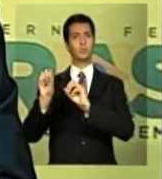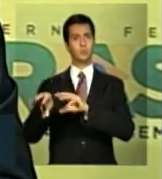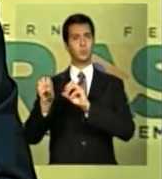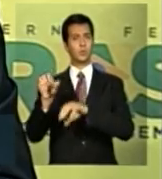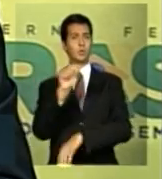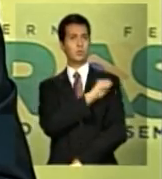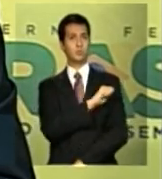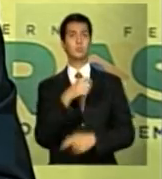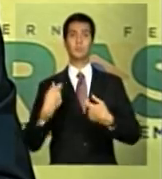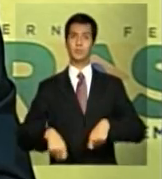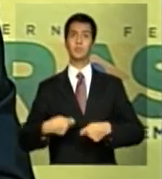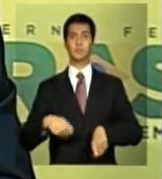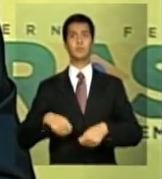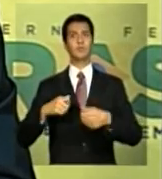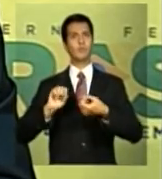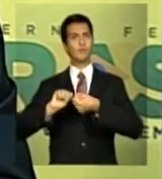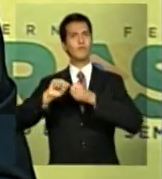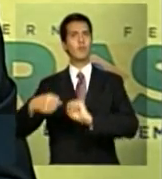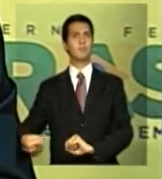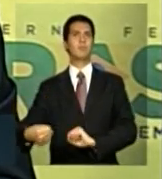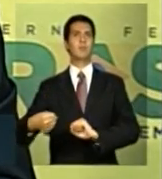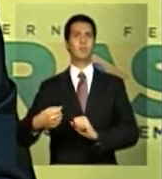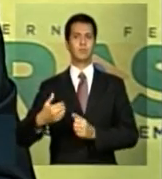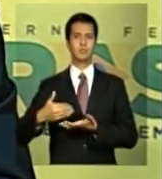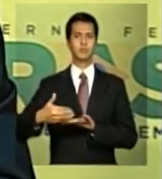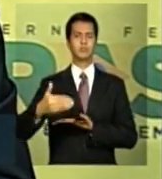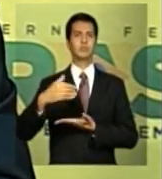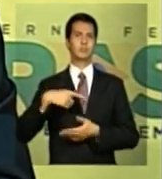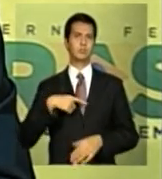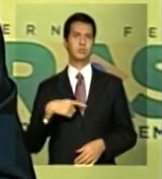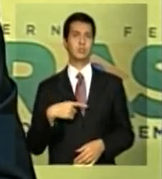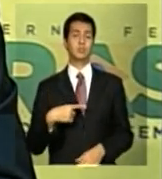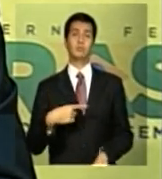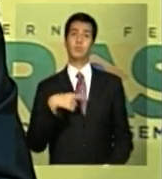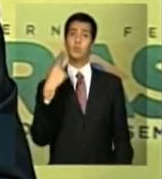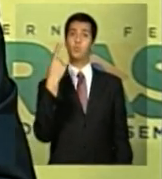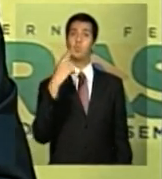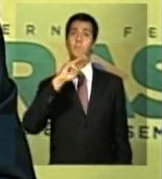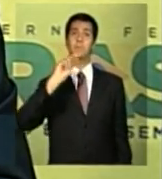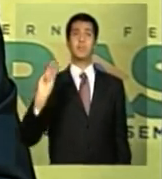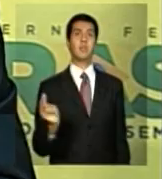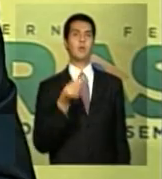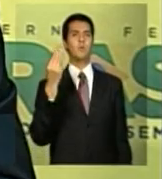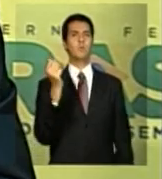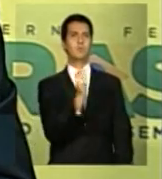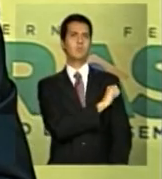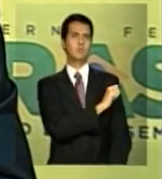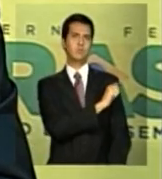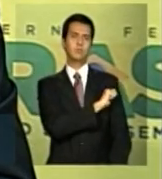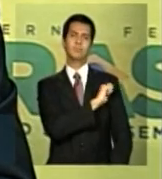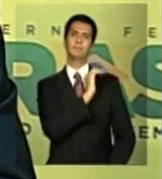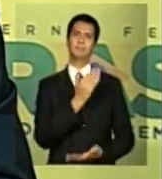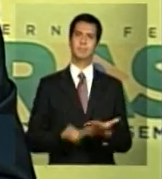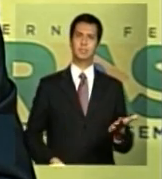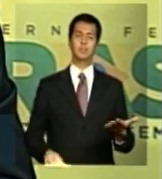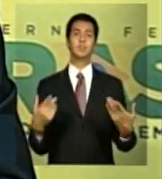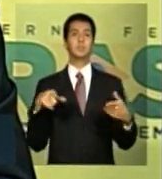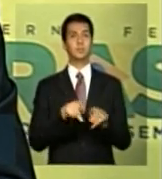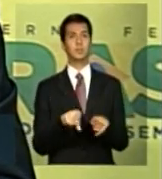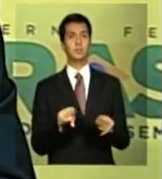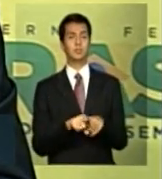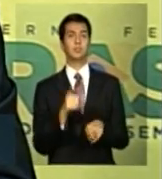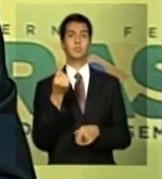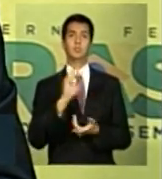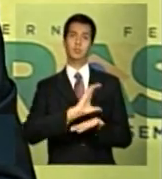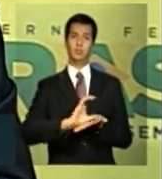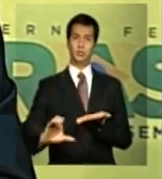seus cursos, aqueles que estão no andamento dos seus estudos. Nós estamos falando de 1 milhão de estudantes. E do investimento